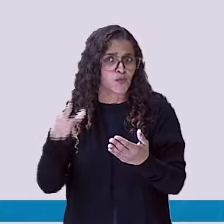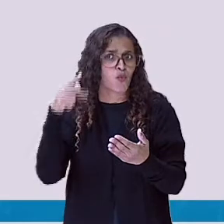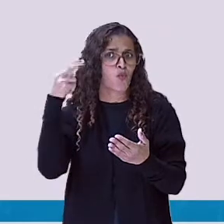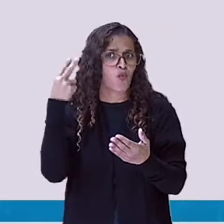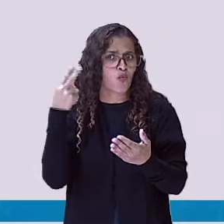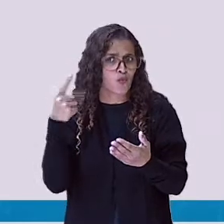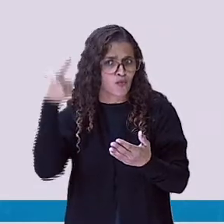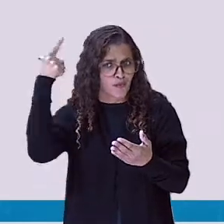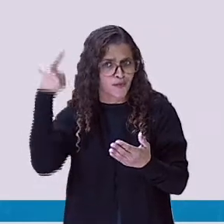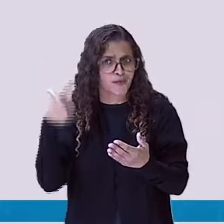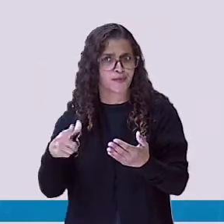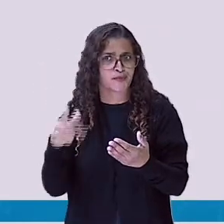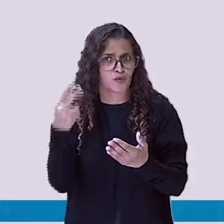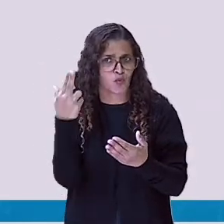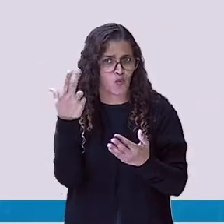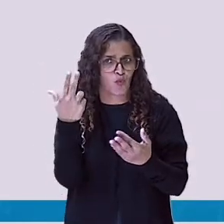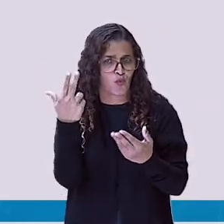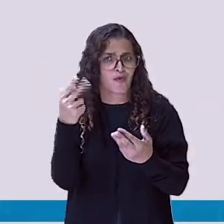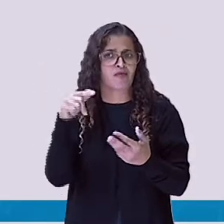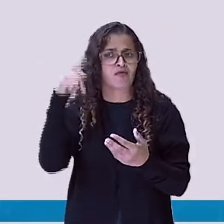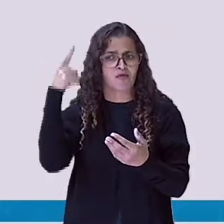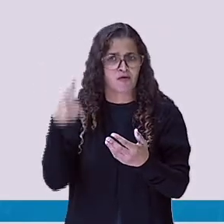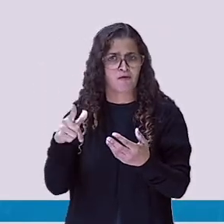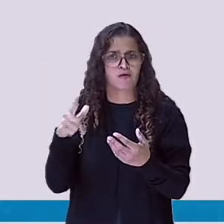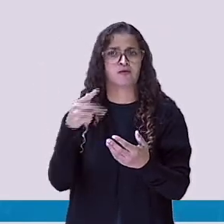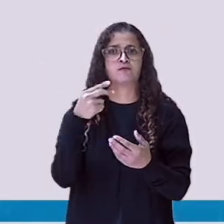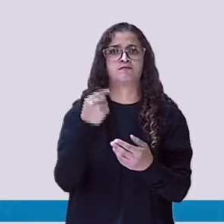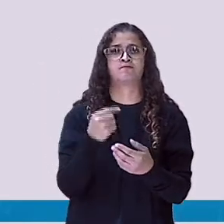duas vezes. Ok?